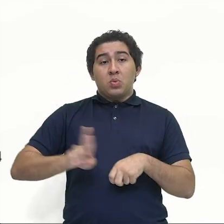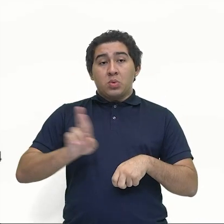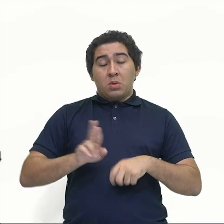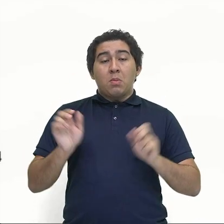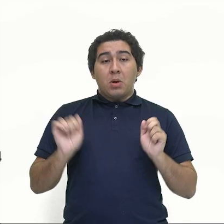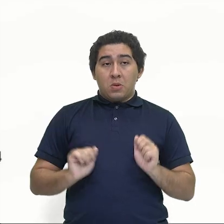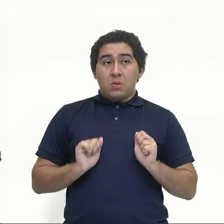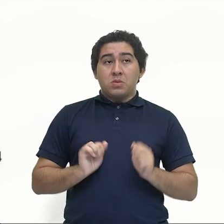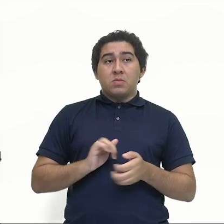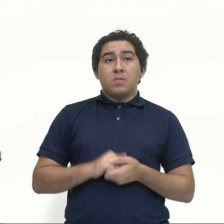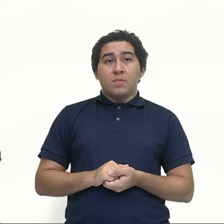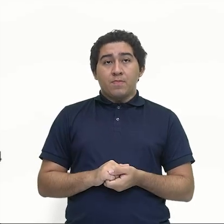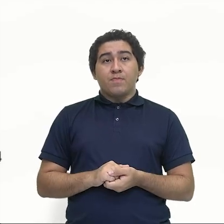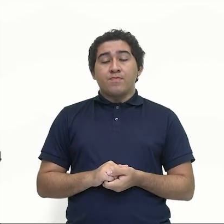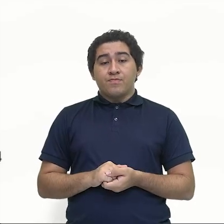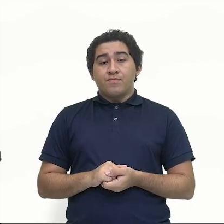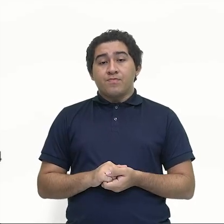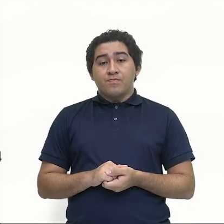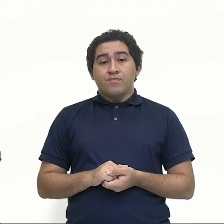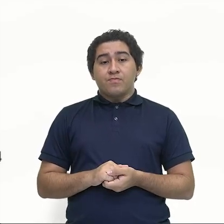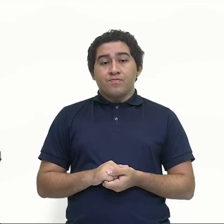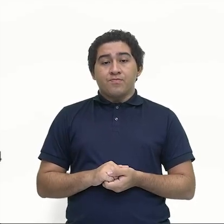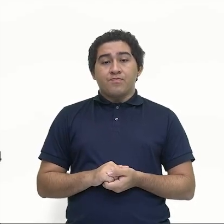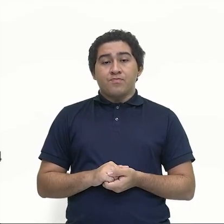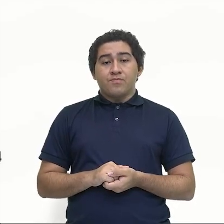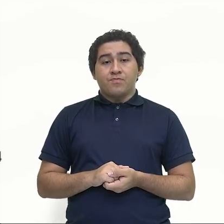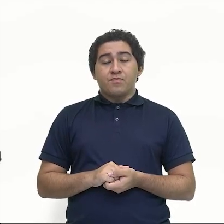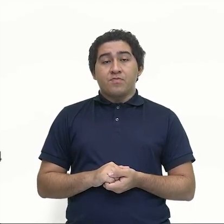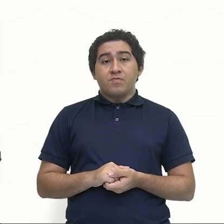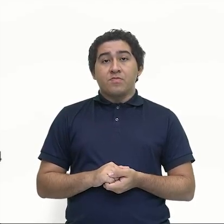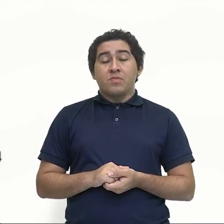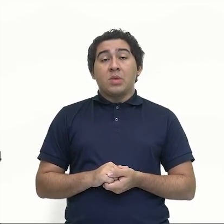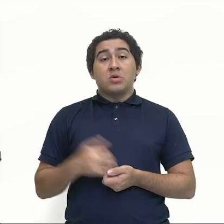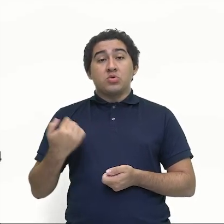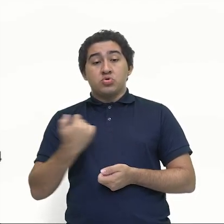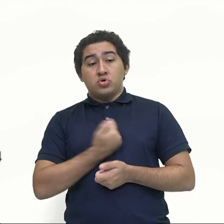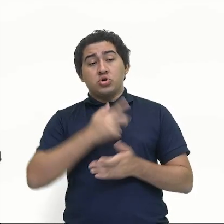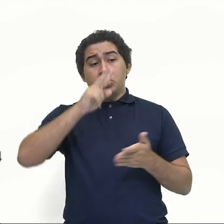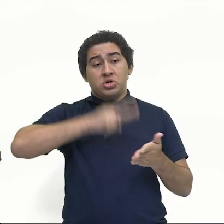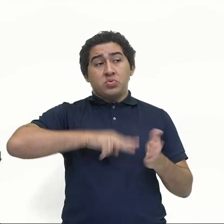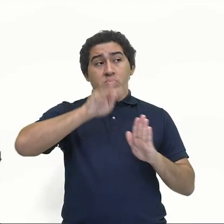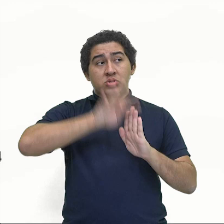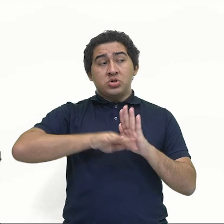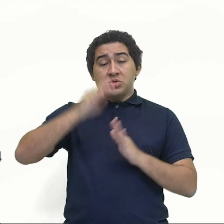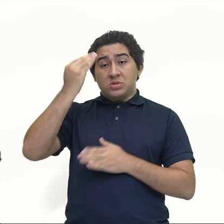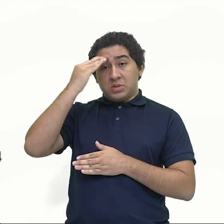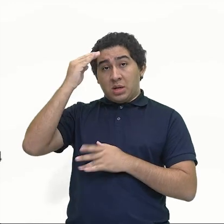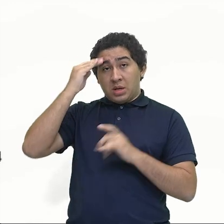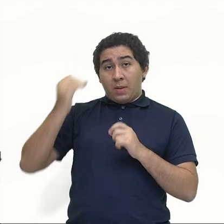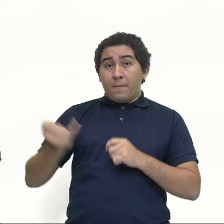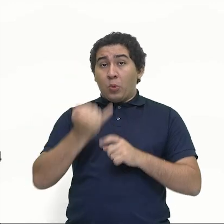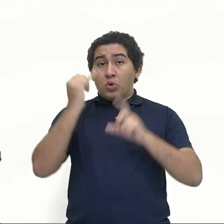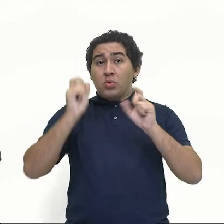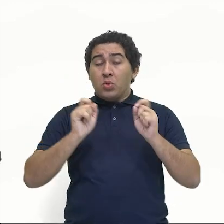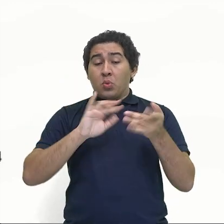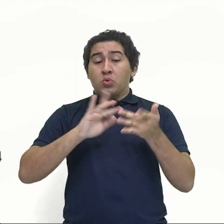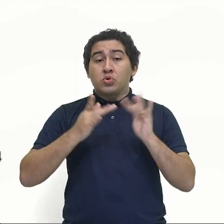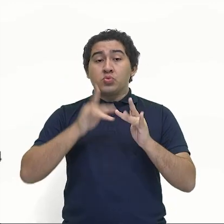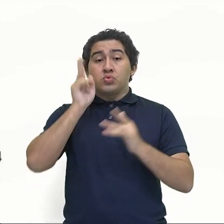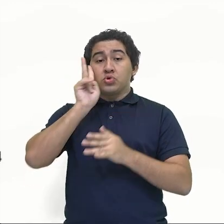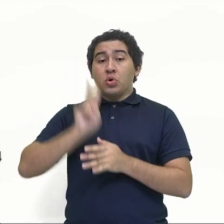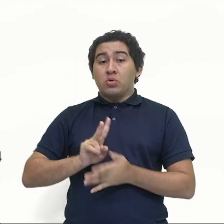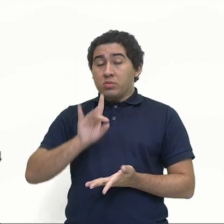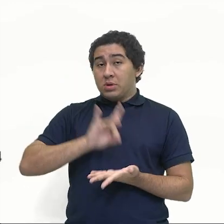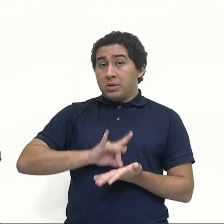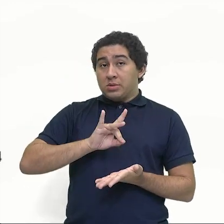usufruir, ok? Quando nós vamos interpretar um texto como esse, é importante entender o contexto